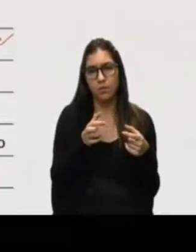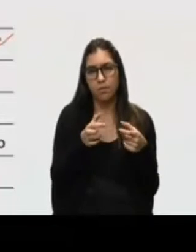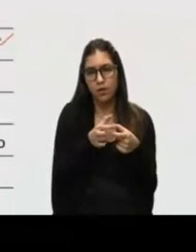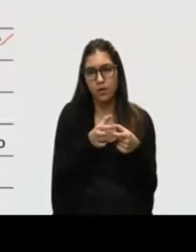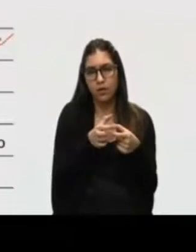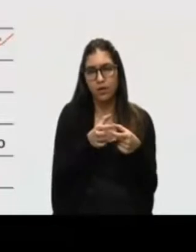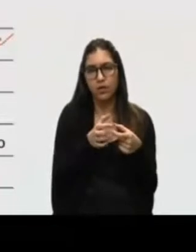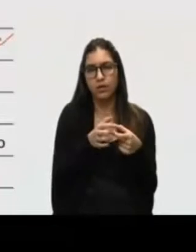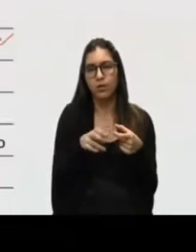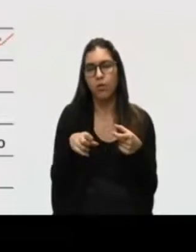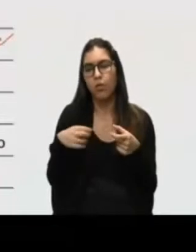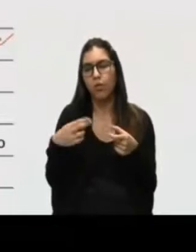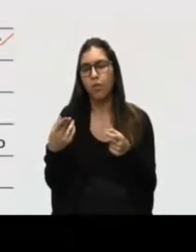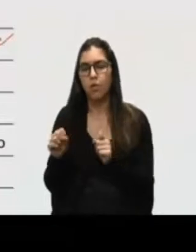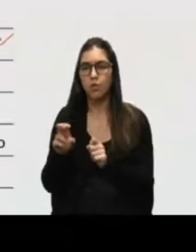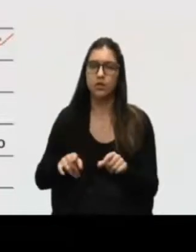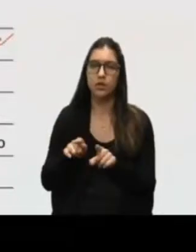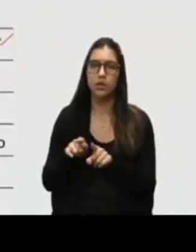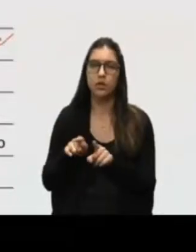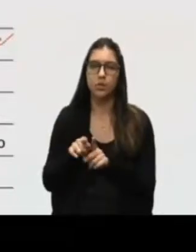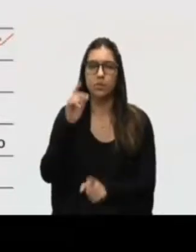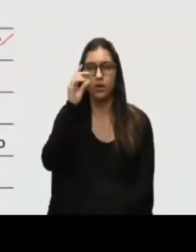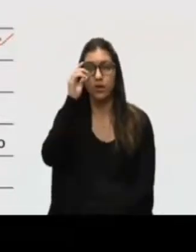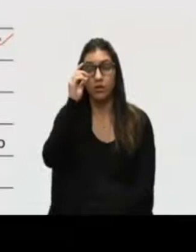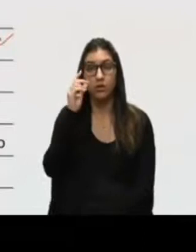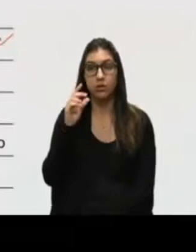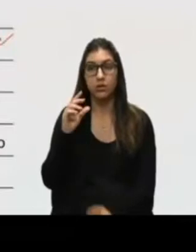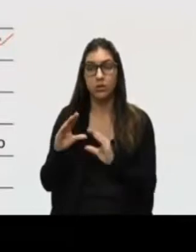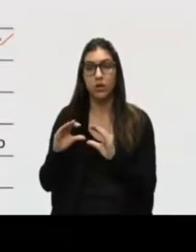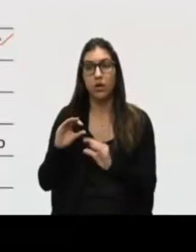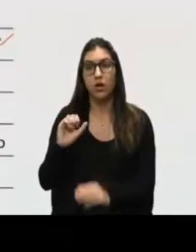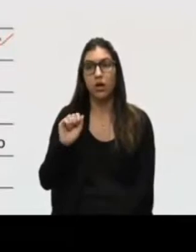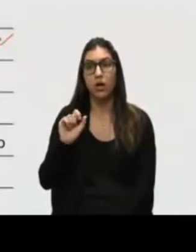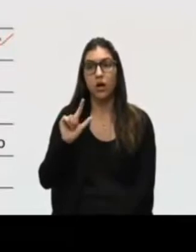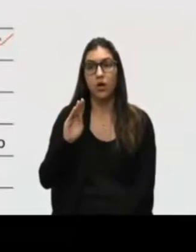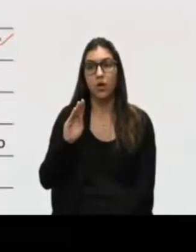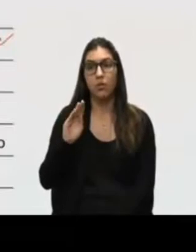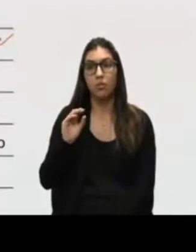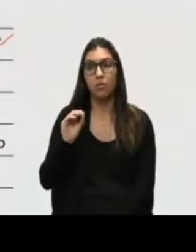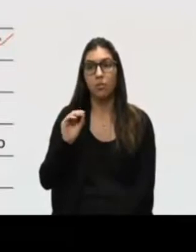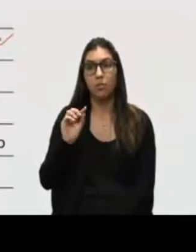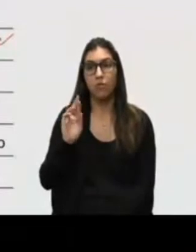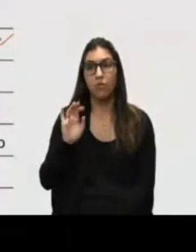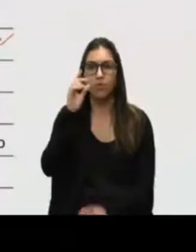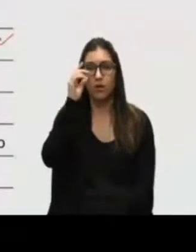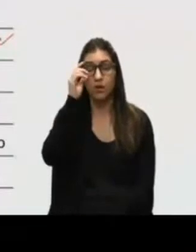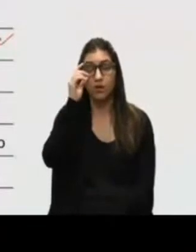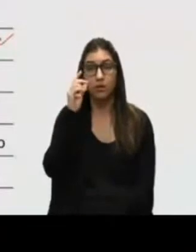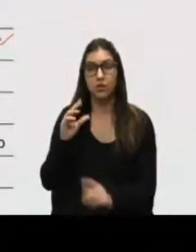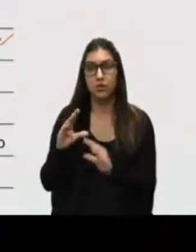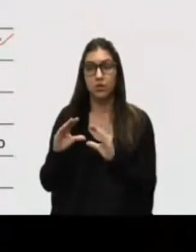ou um becker de pequeno volume, ou nós podemos utilizar também um almofariz com